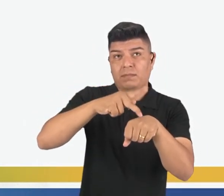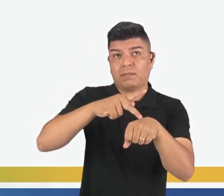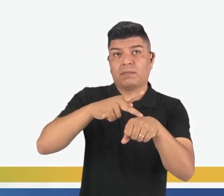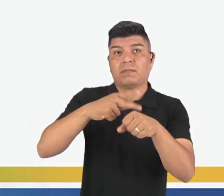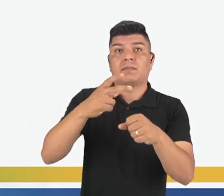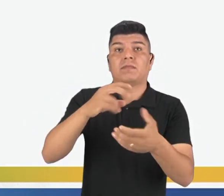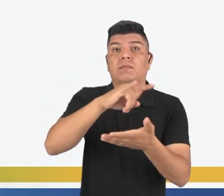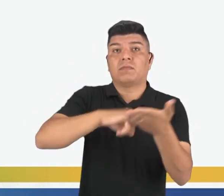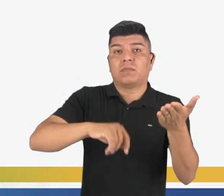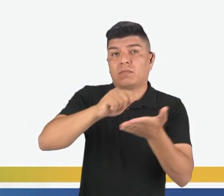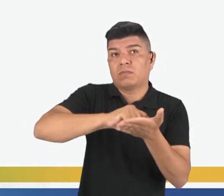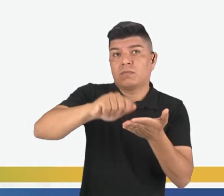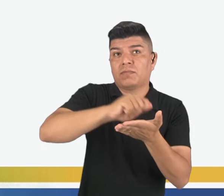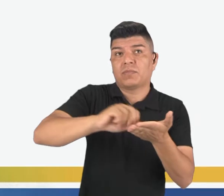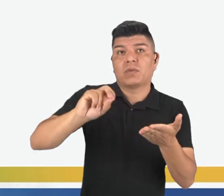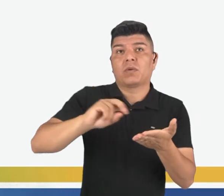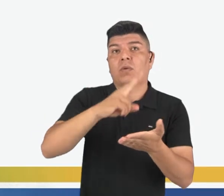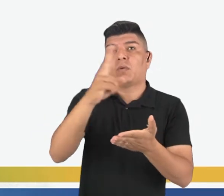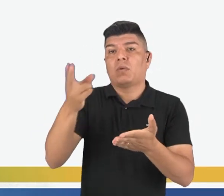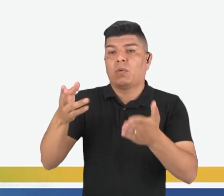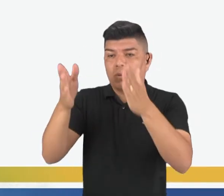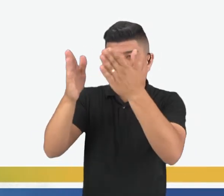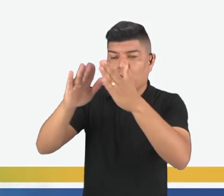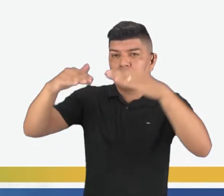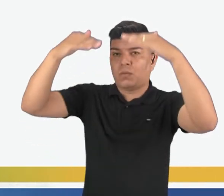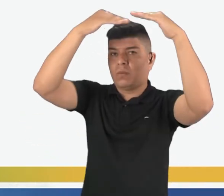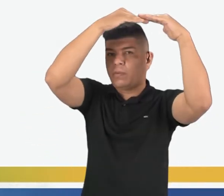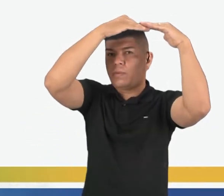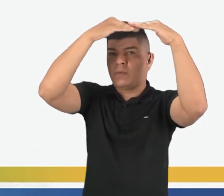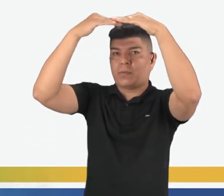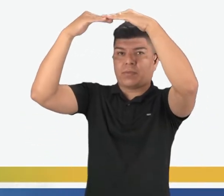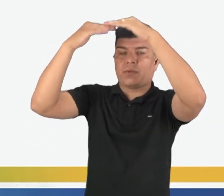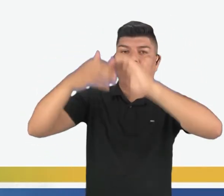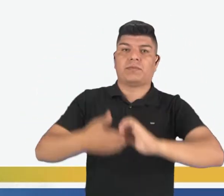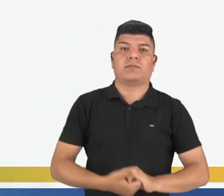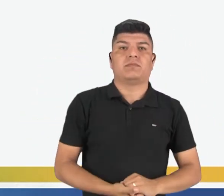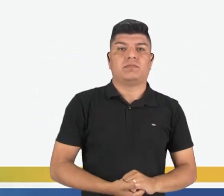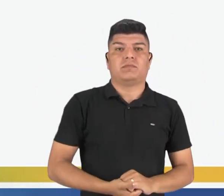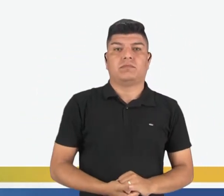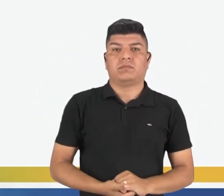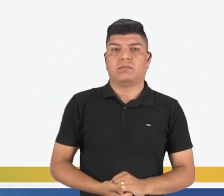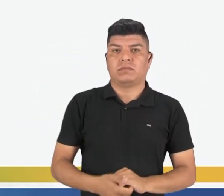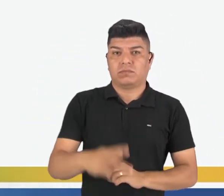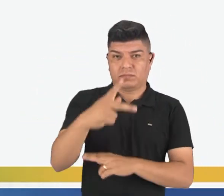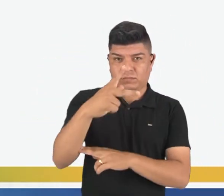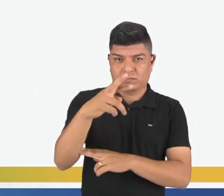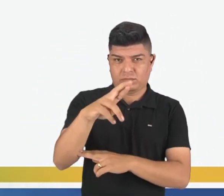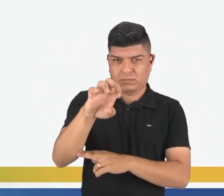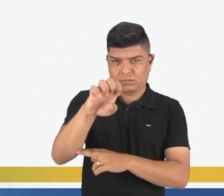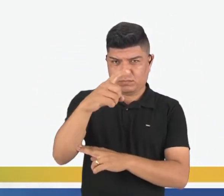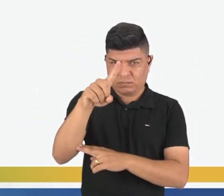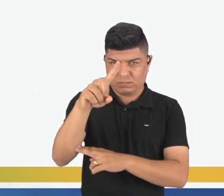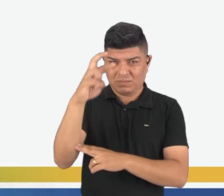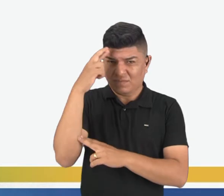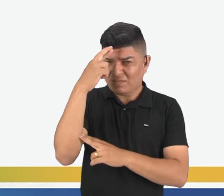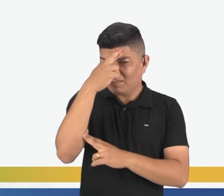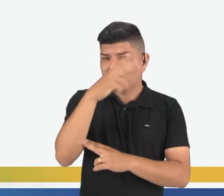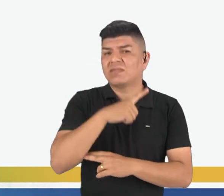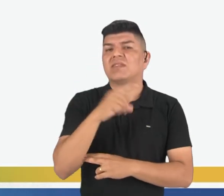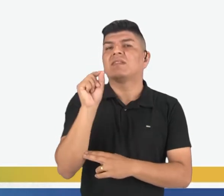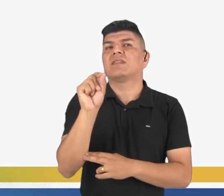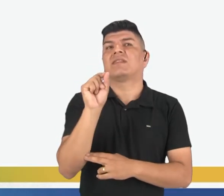documentos escritos ou esculturas de bailarinos. Na pré-história, gente, o que nós